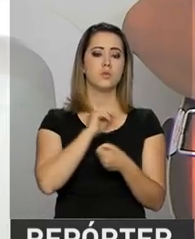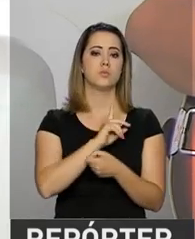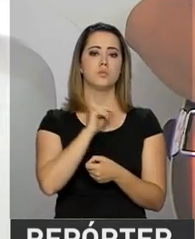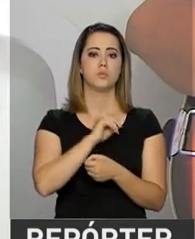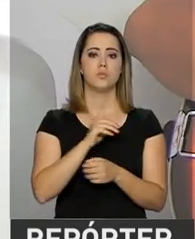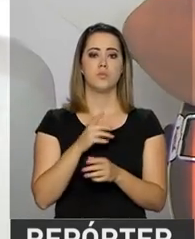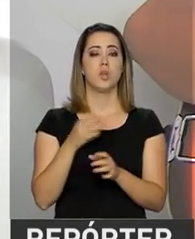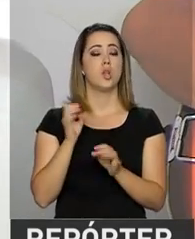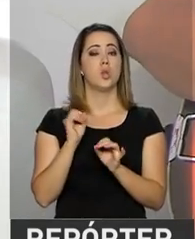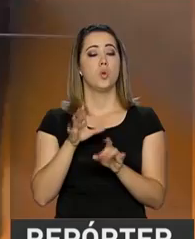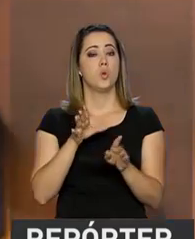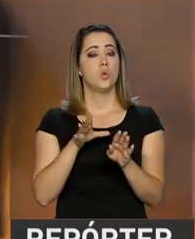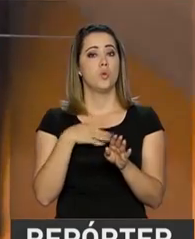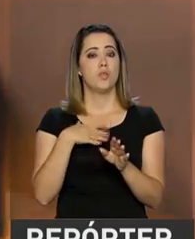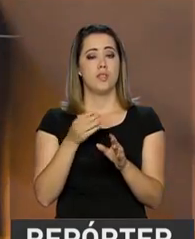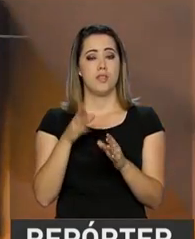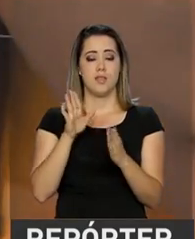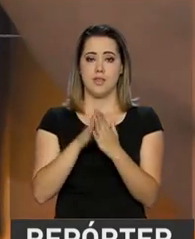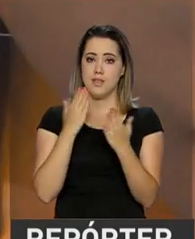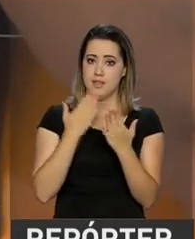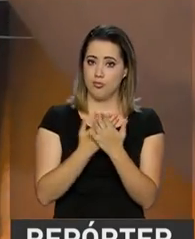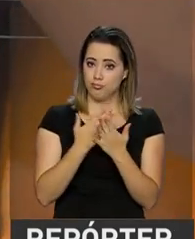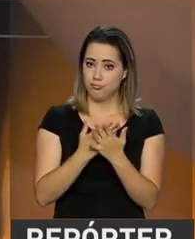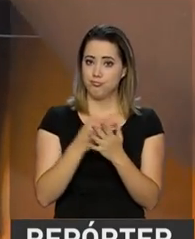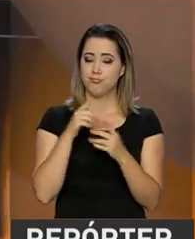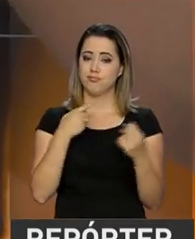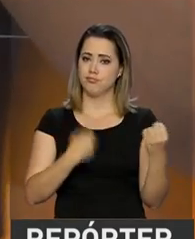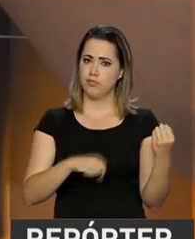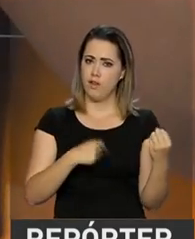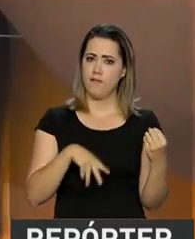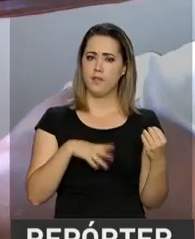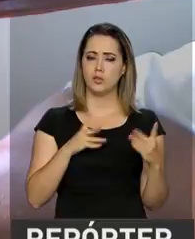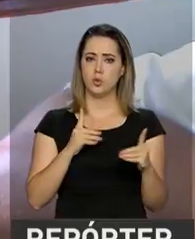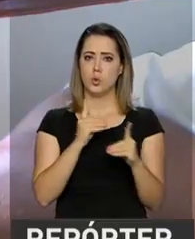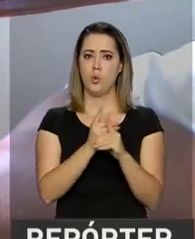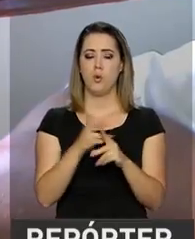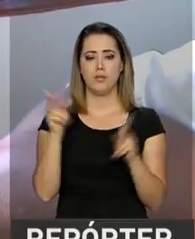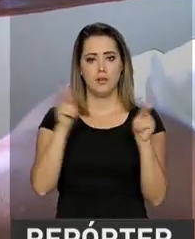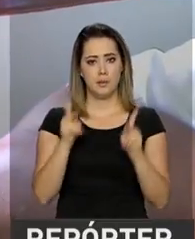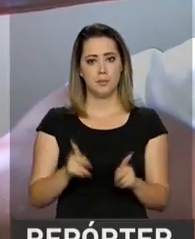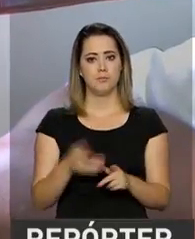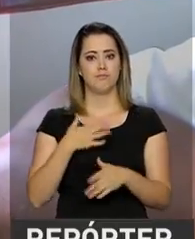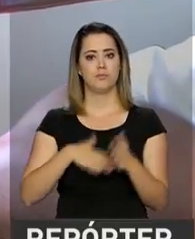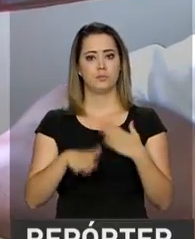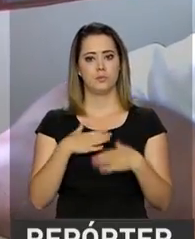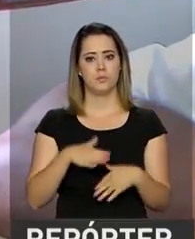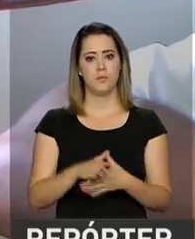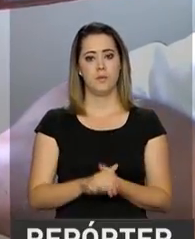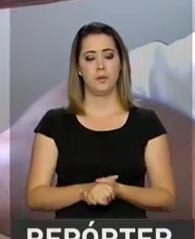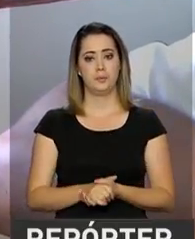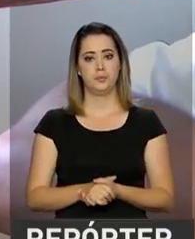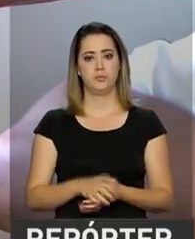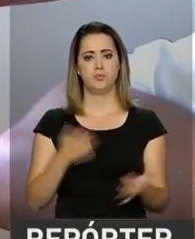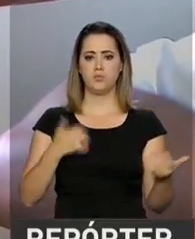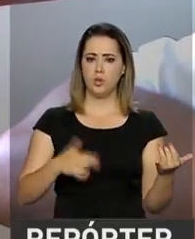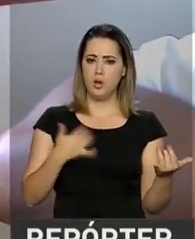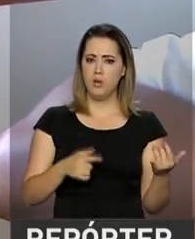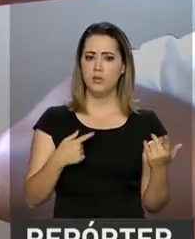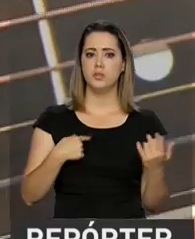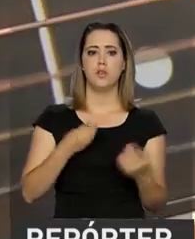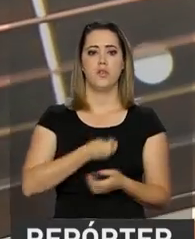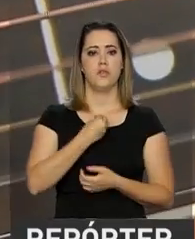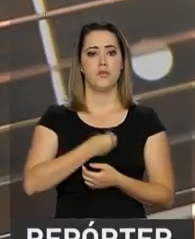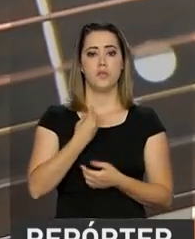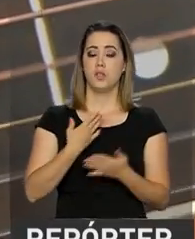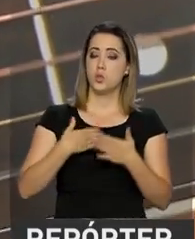Nas aulas de violão, ele encontra seus momentos de paz e tranquilidade. Violão faz parte da vida de qualquer